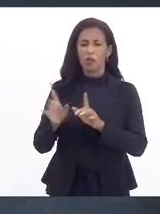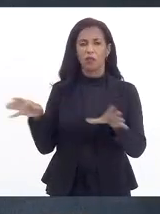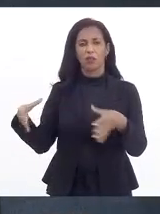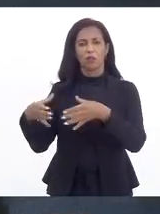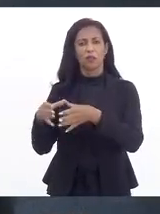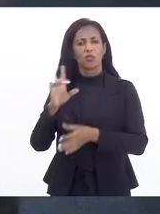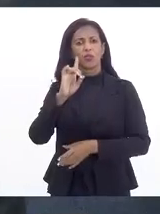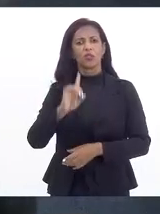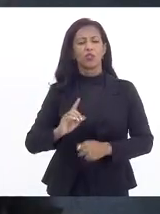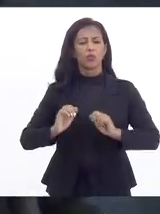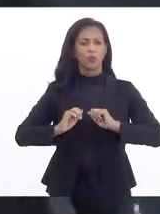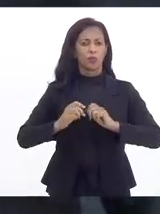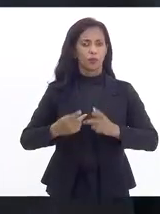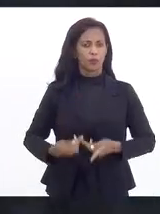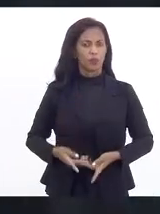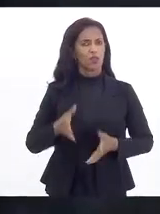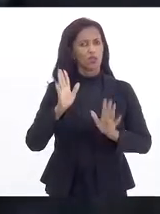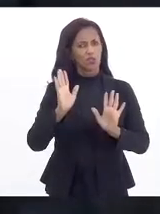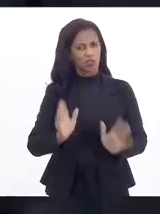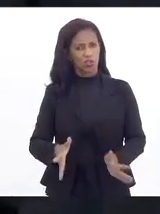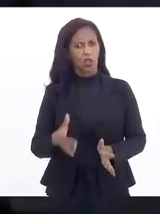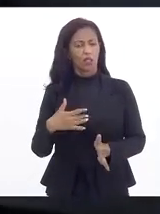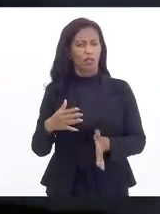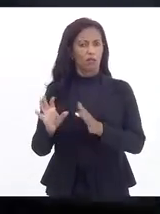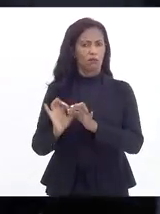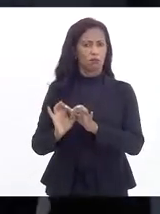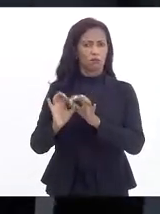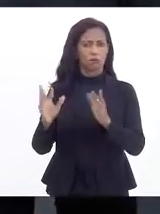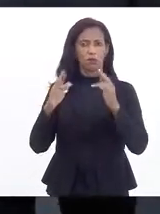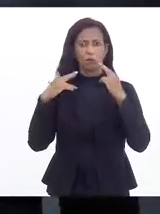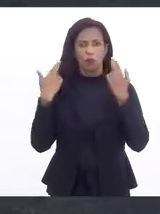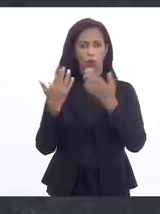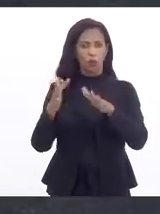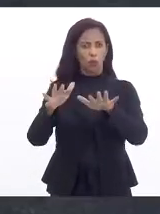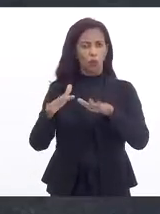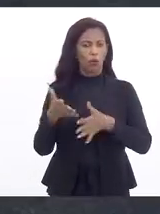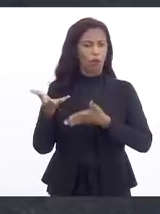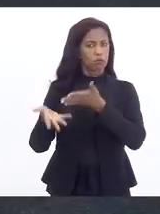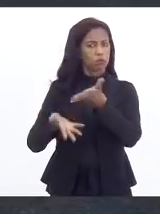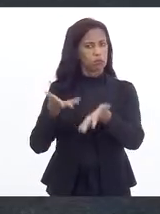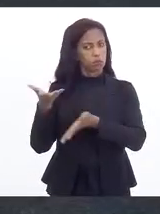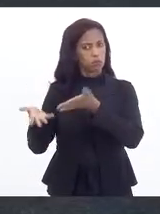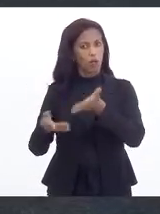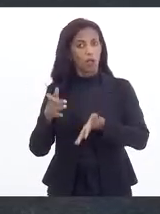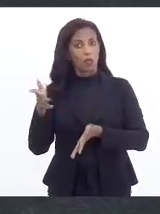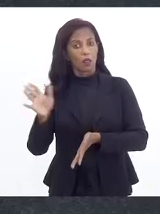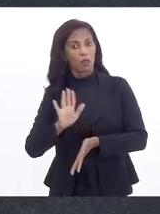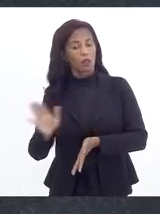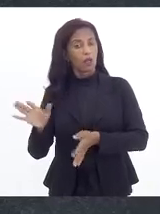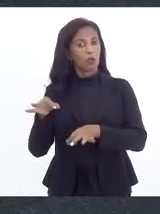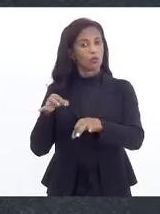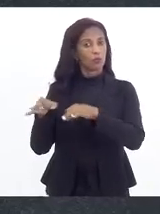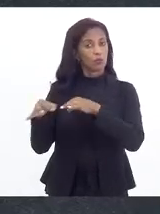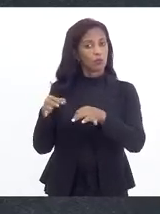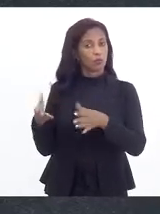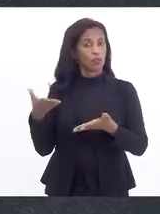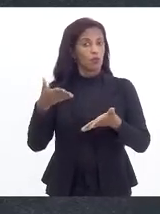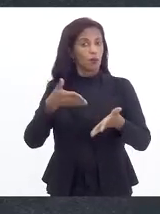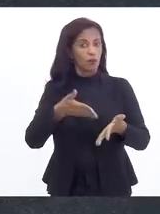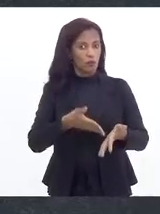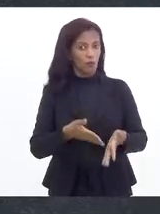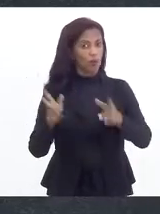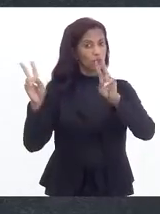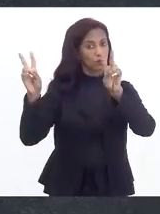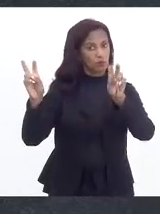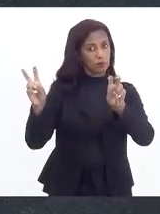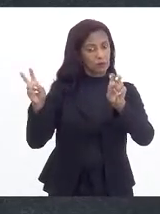de Direitos Humanos já está deliberando uma audiência para tratar não do projeto, mas do fato em si, do